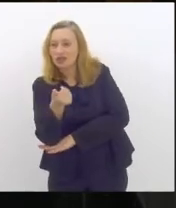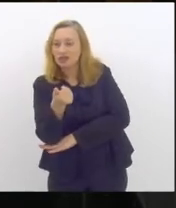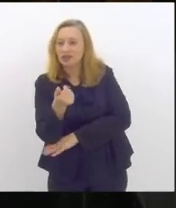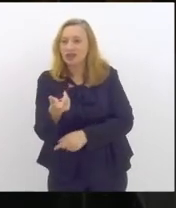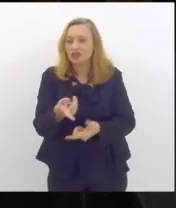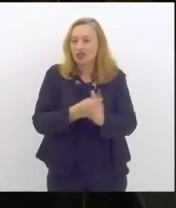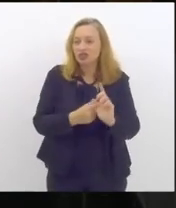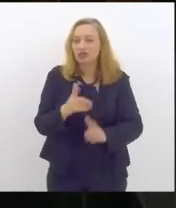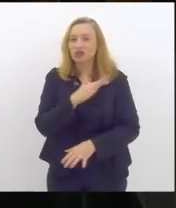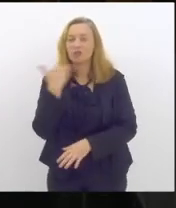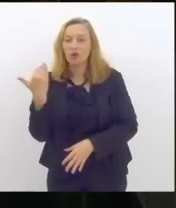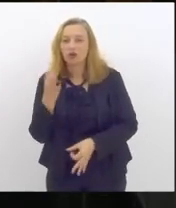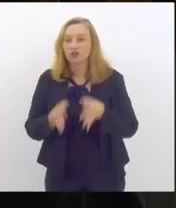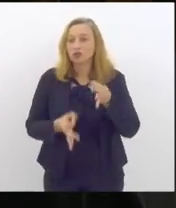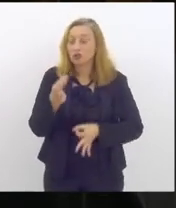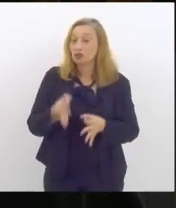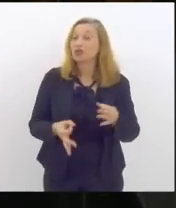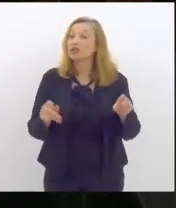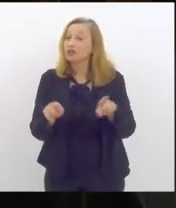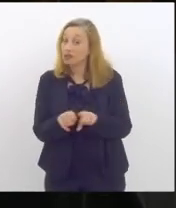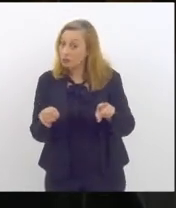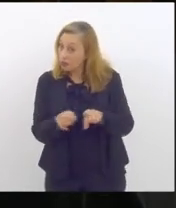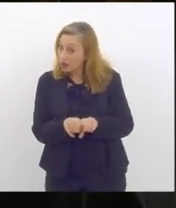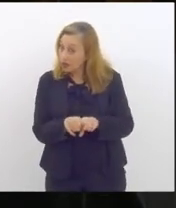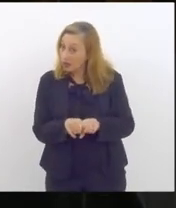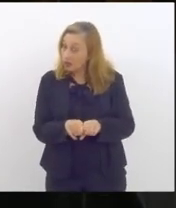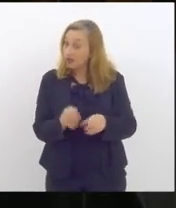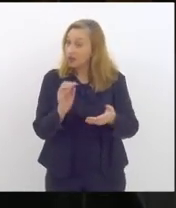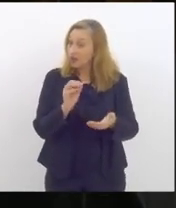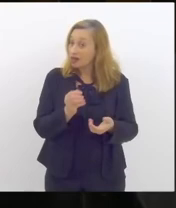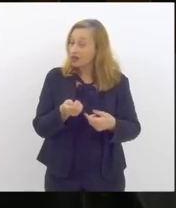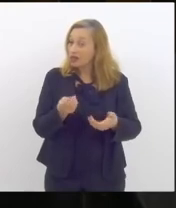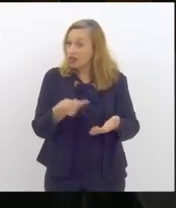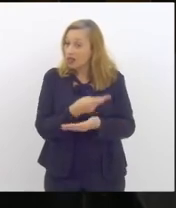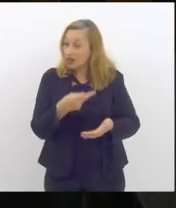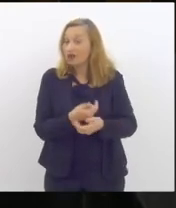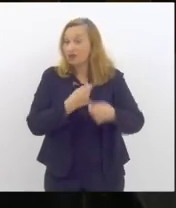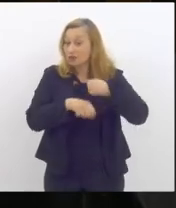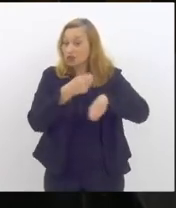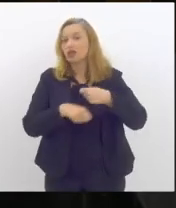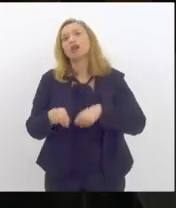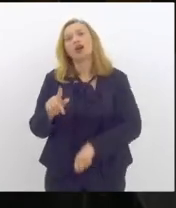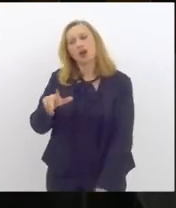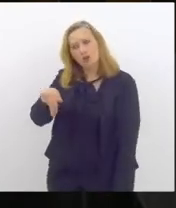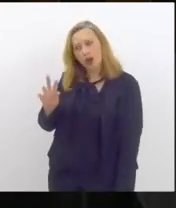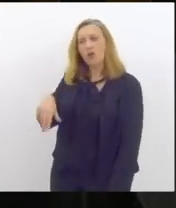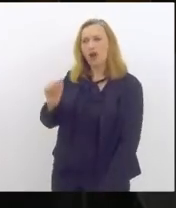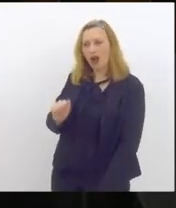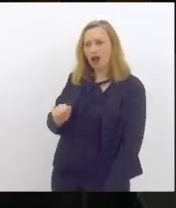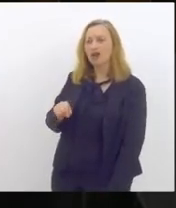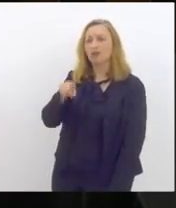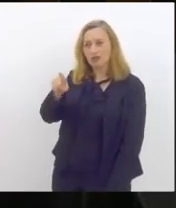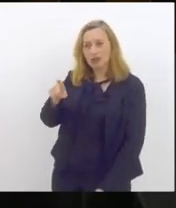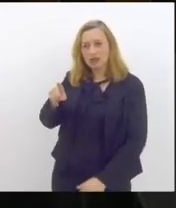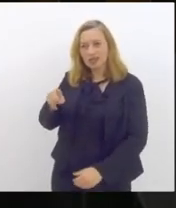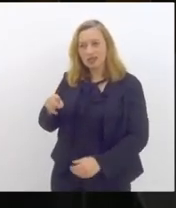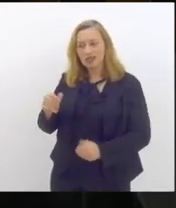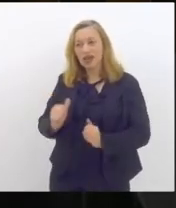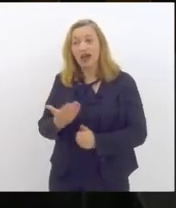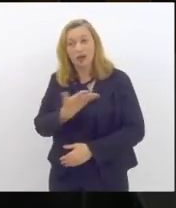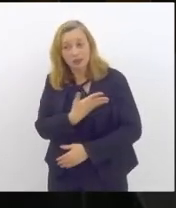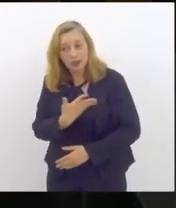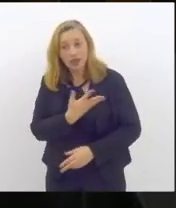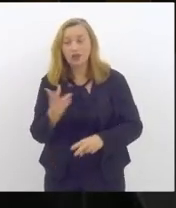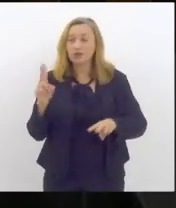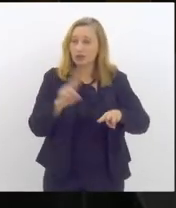e a morte de um juiz sem contato por improbidade administrativa quaquá você será companheiro de cela